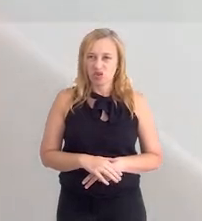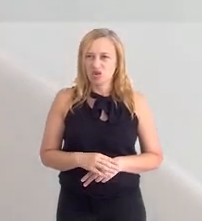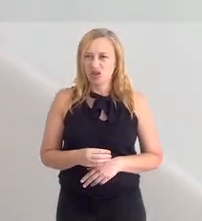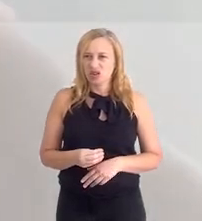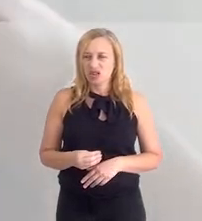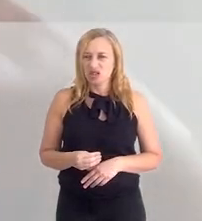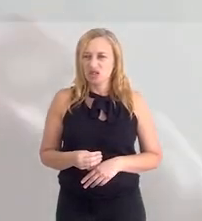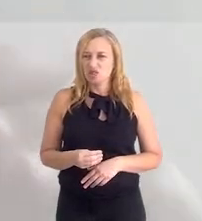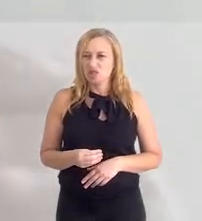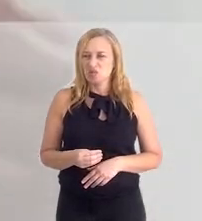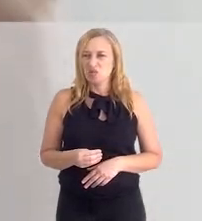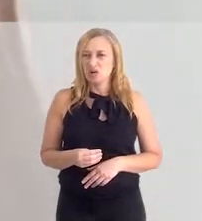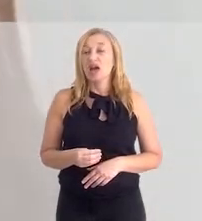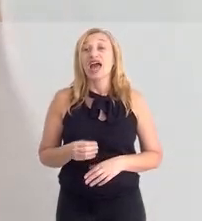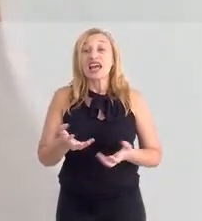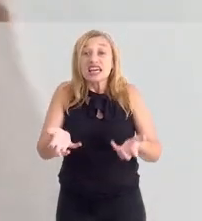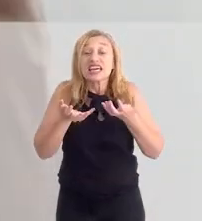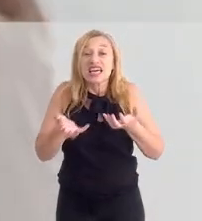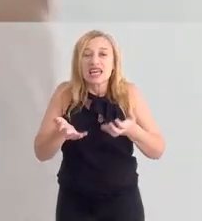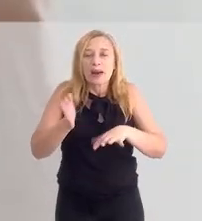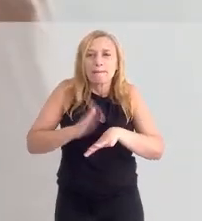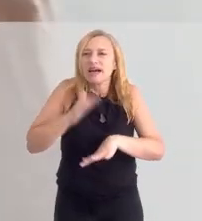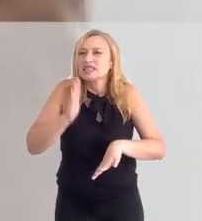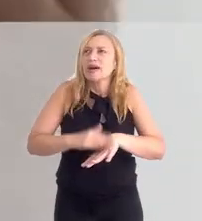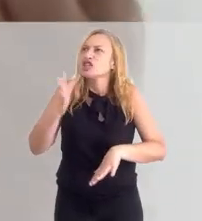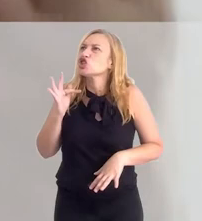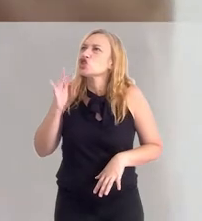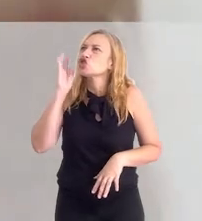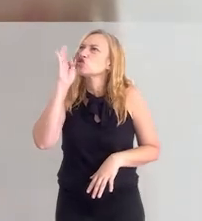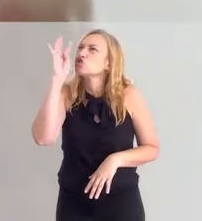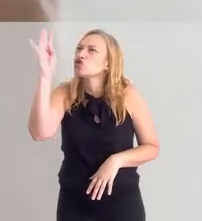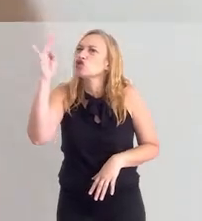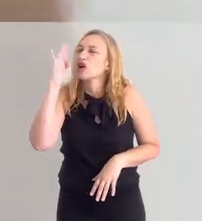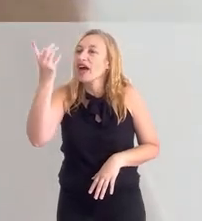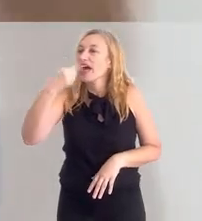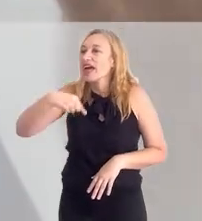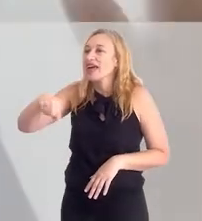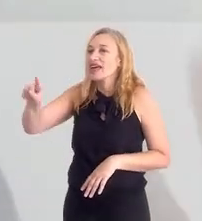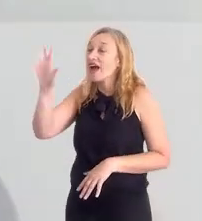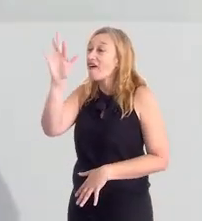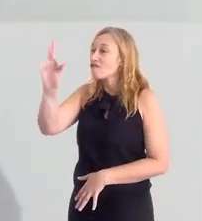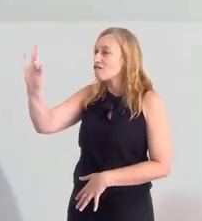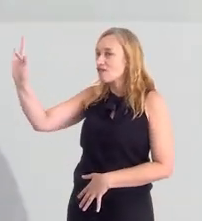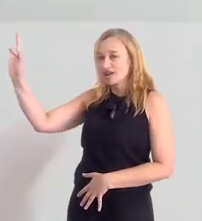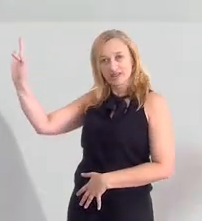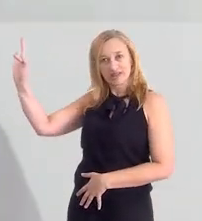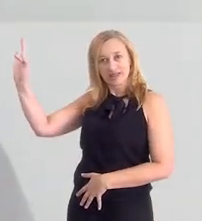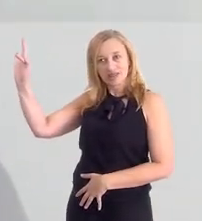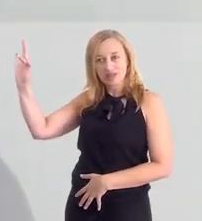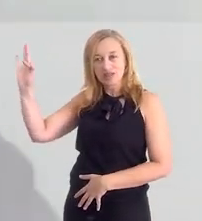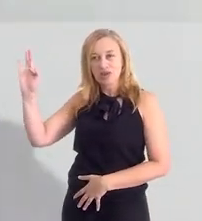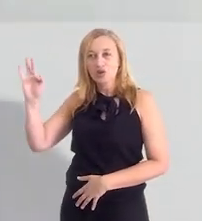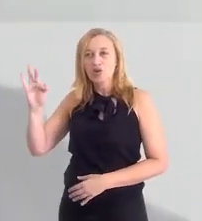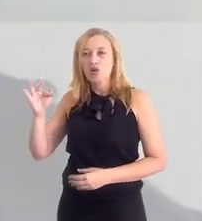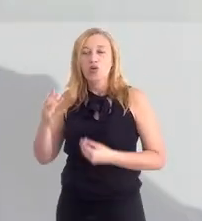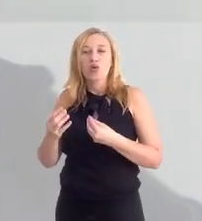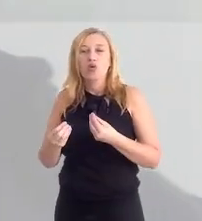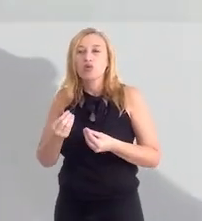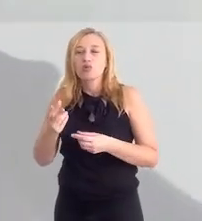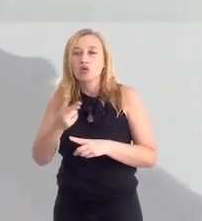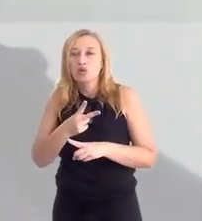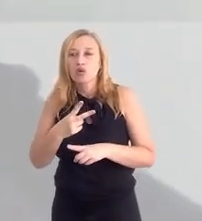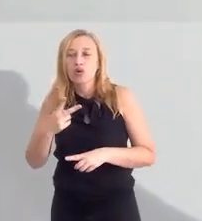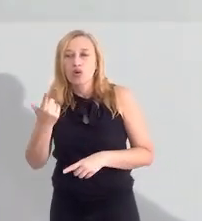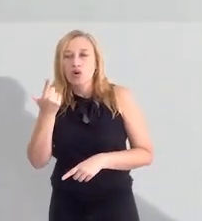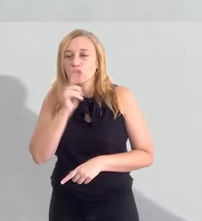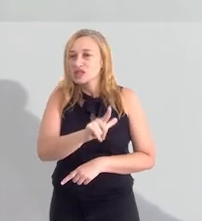previsível, absolutamente mediana. Ela queria mais, ela queria sonhar. O sonho dela era ir a Paris. As formas de alcançar o sonho